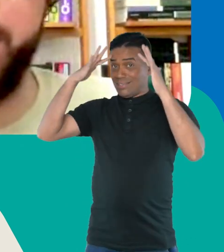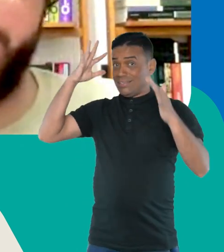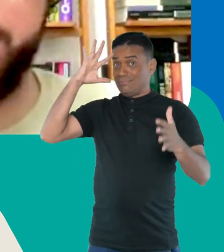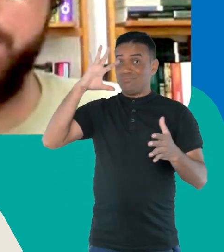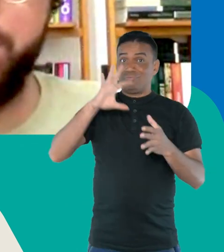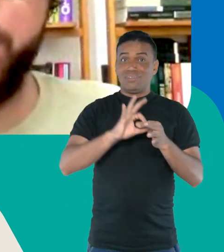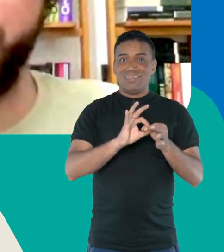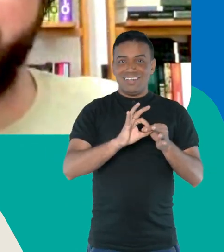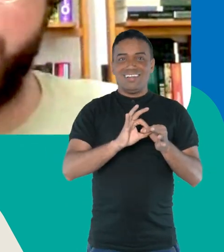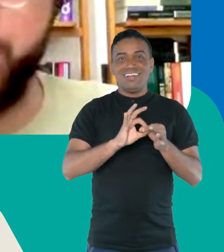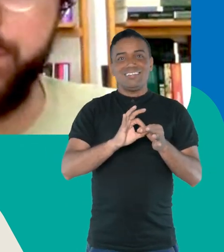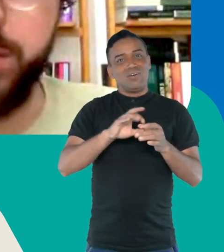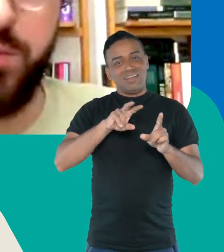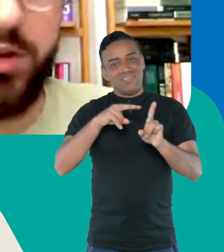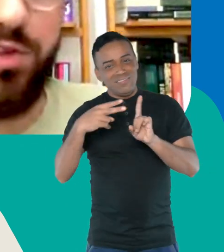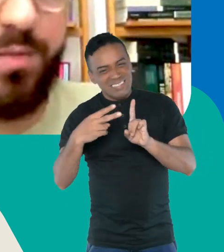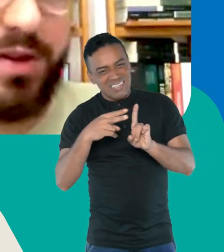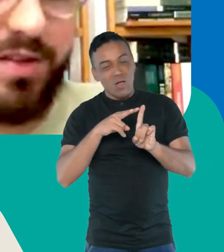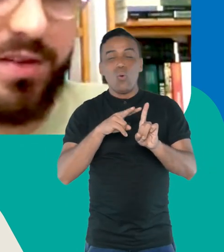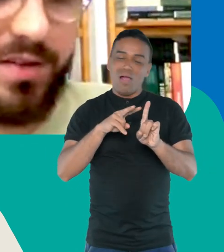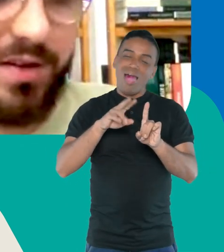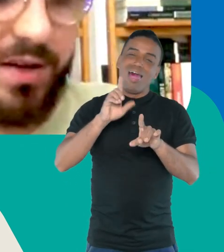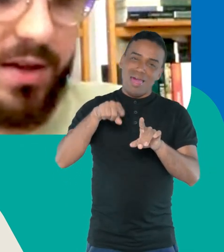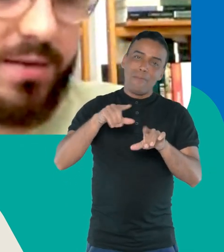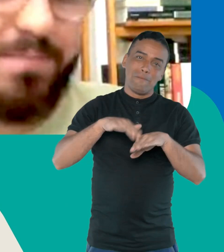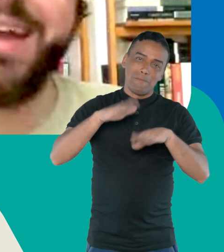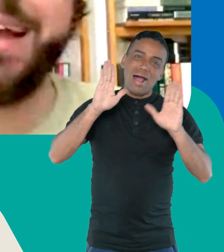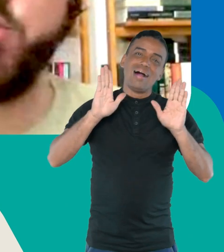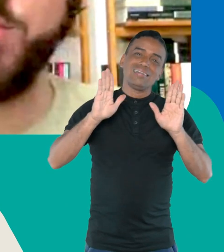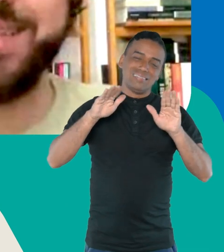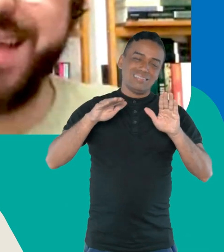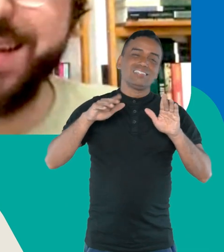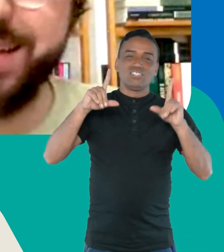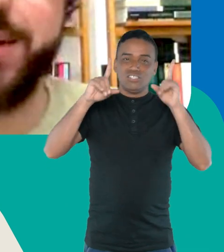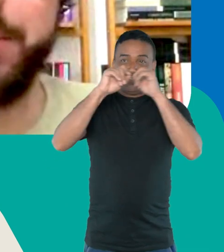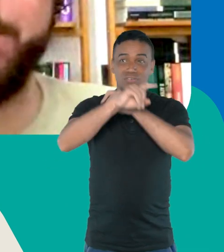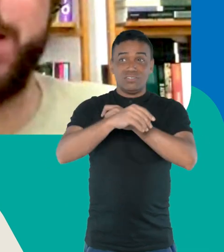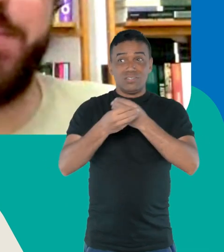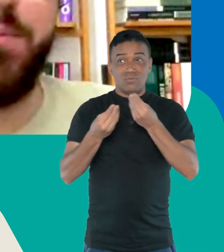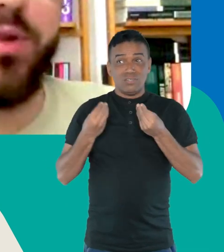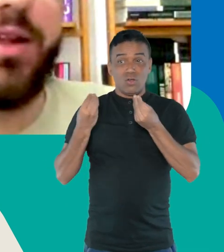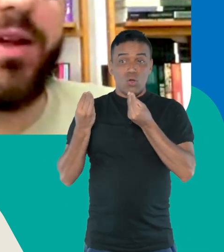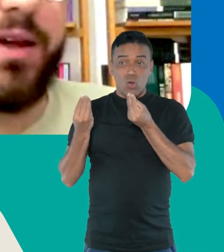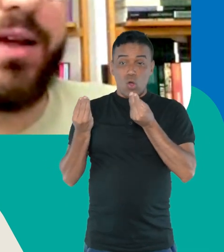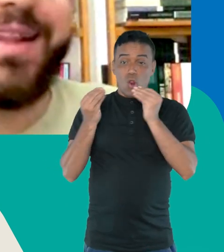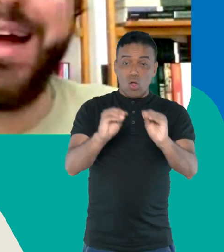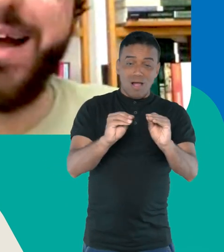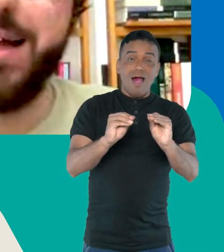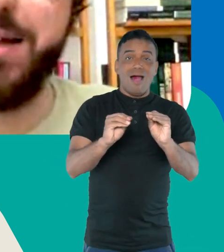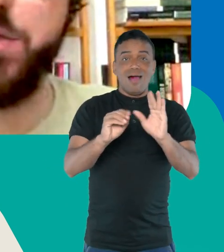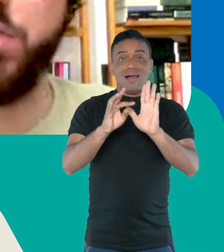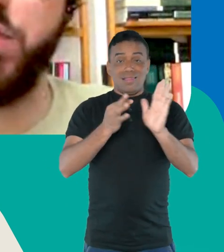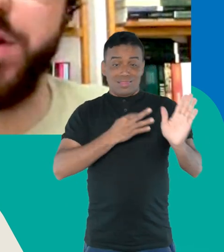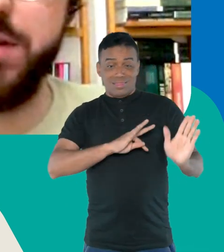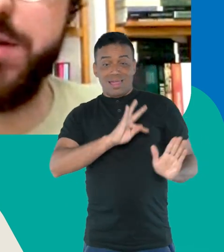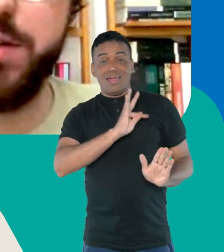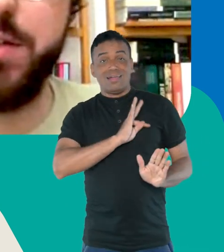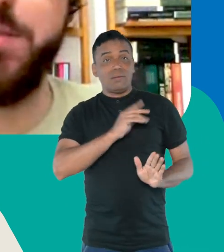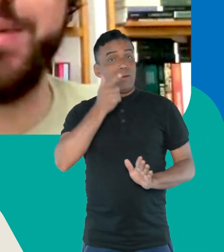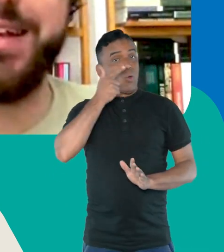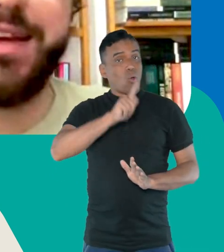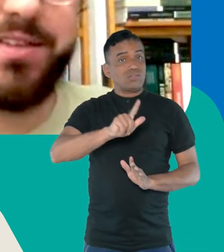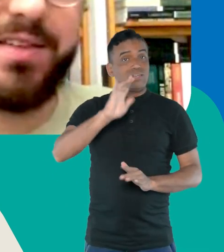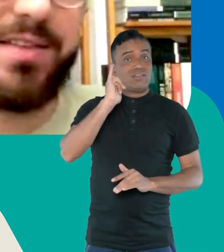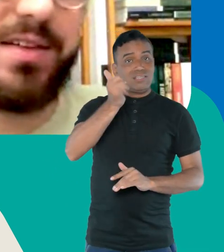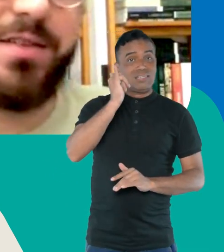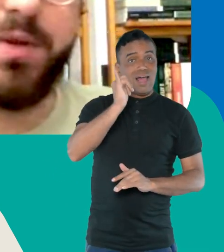eu acho mais dificultoso. E quando a gente precisa empregar alguma técnica para poder narrar as histórias,